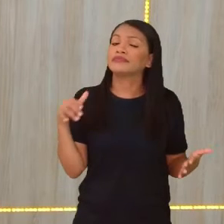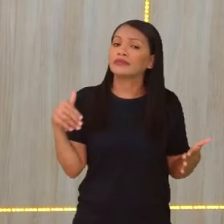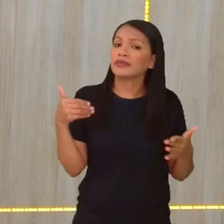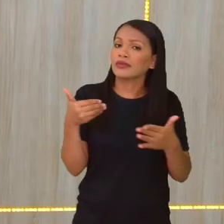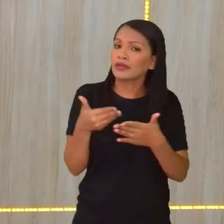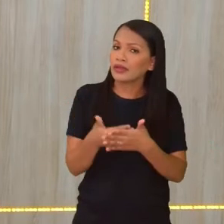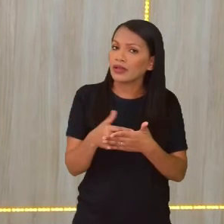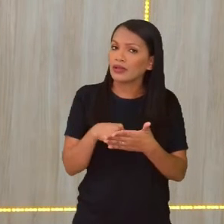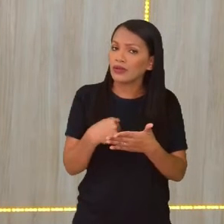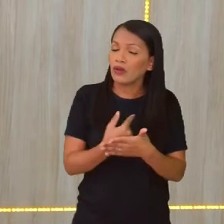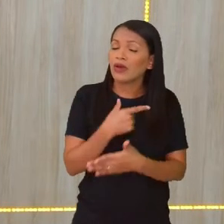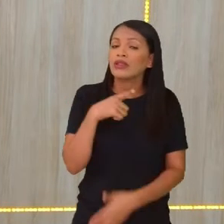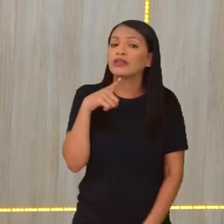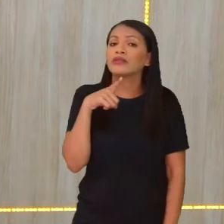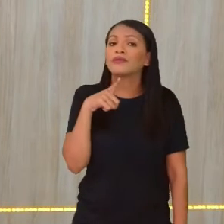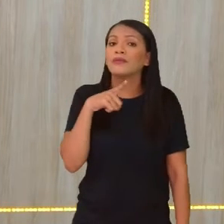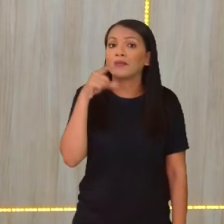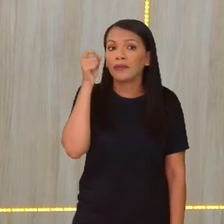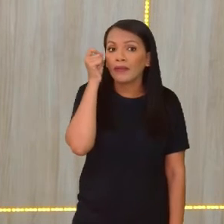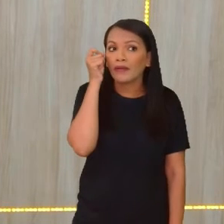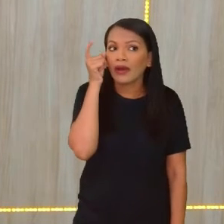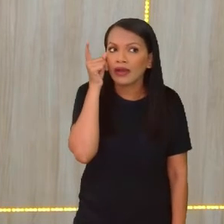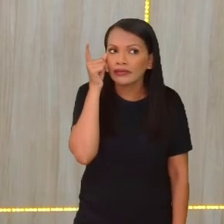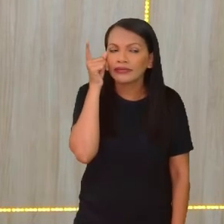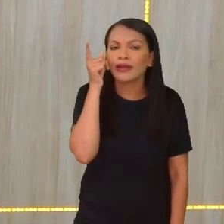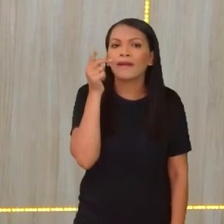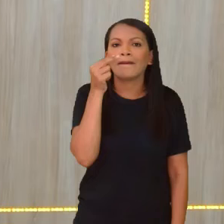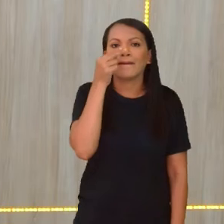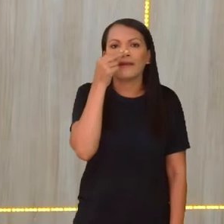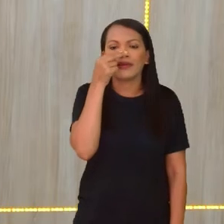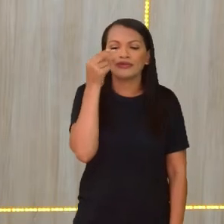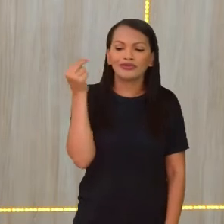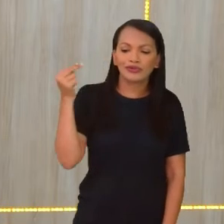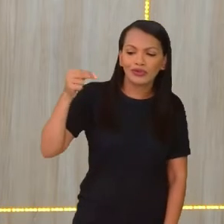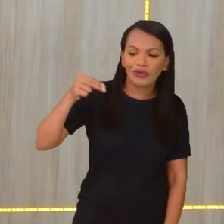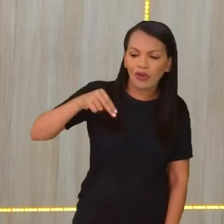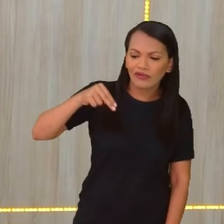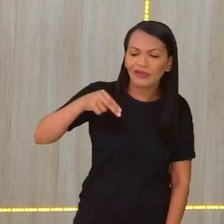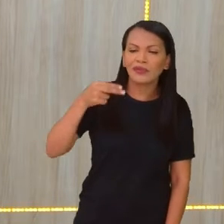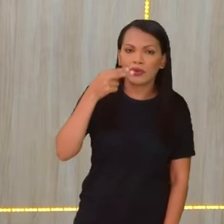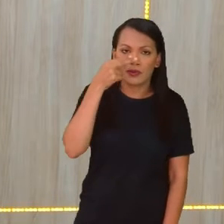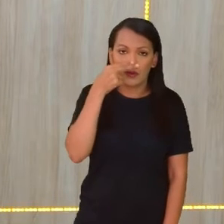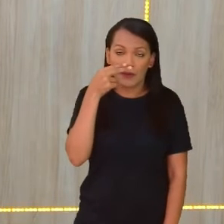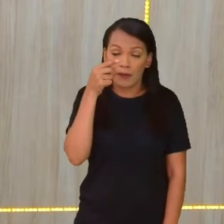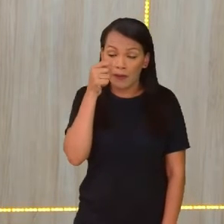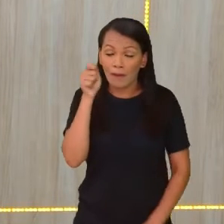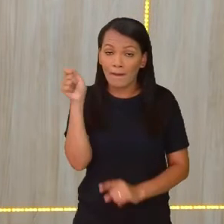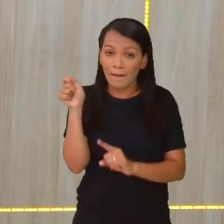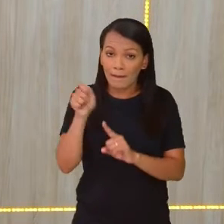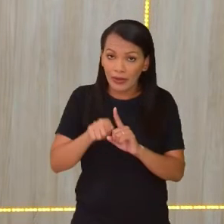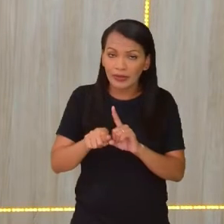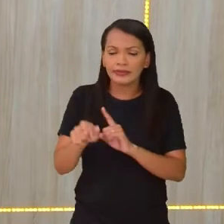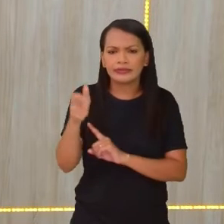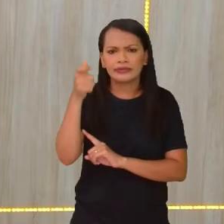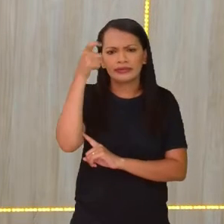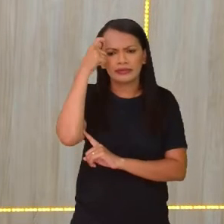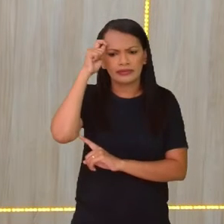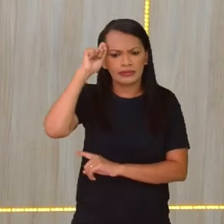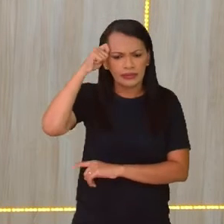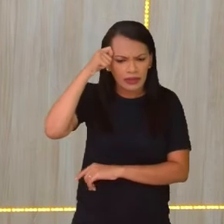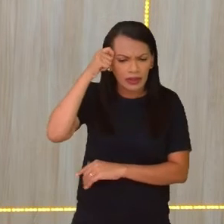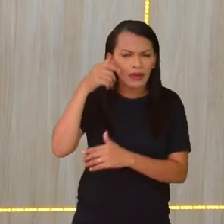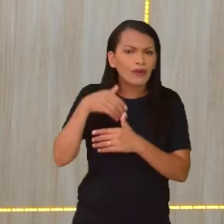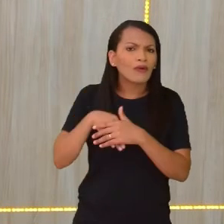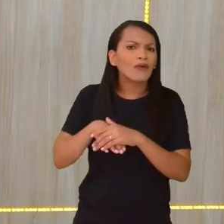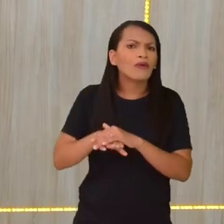até para a gente ter uma ideia, né? Pronto, mês de novembro, mês onde a gente tem o Dia da Consciência Negra, as escolas